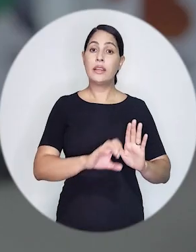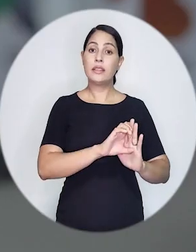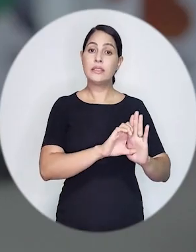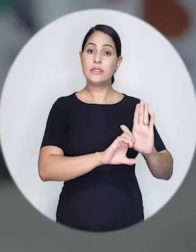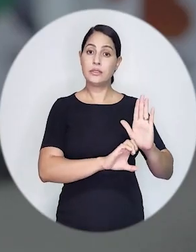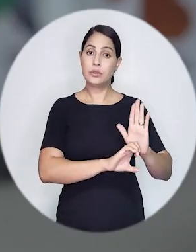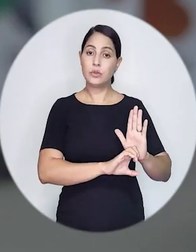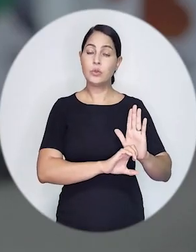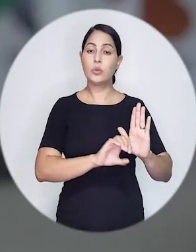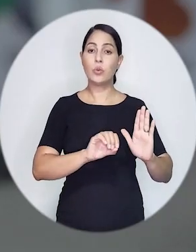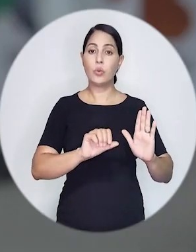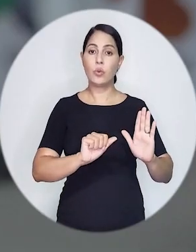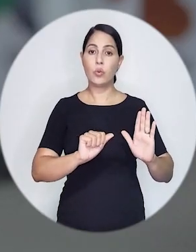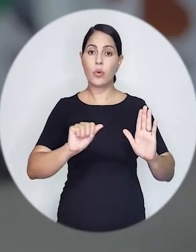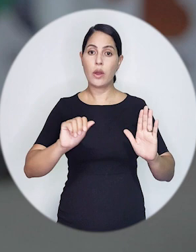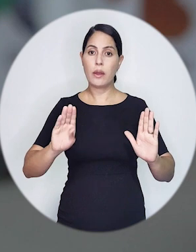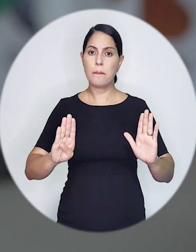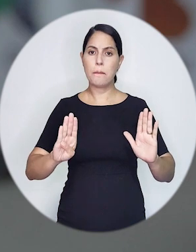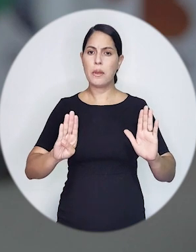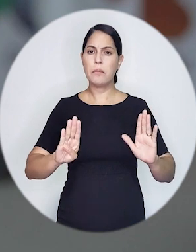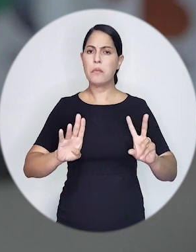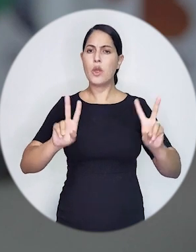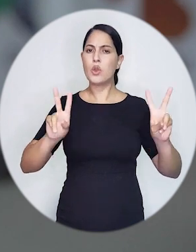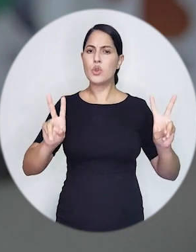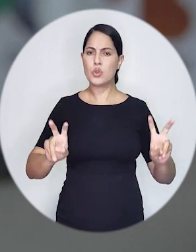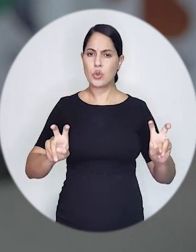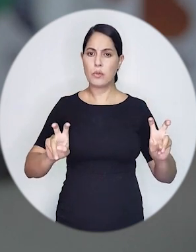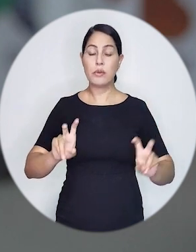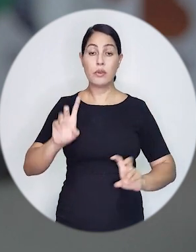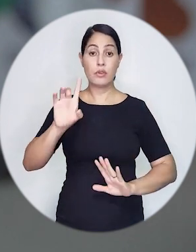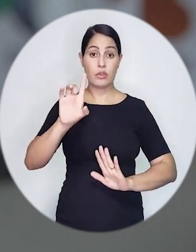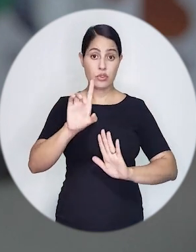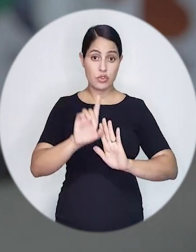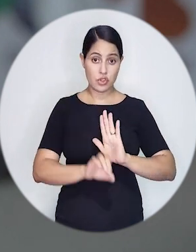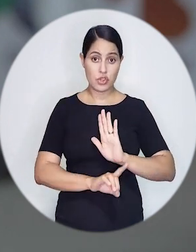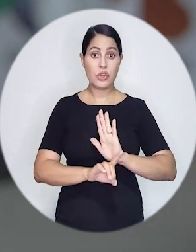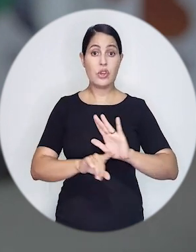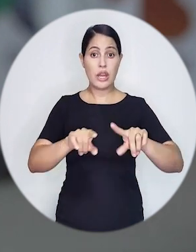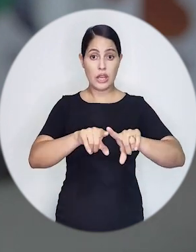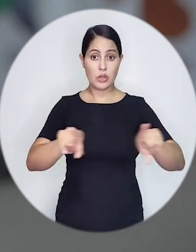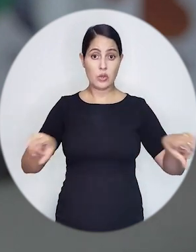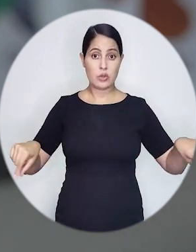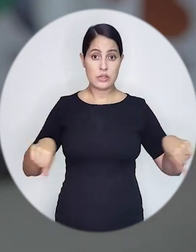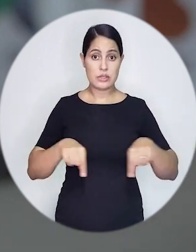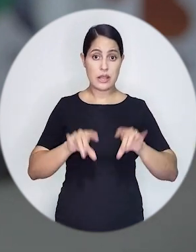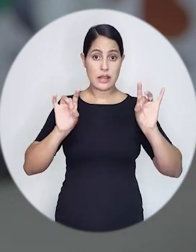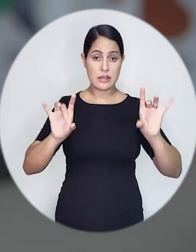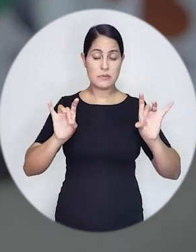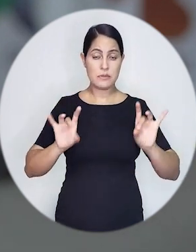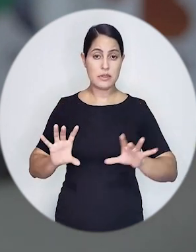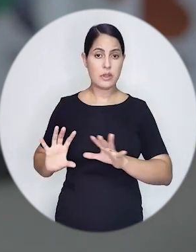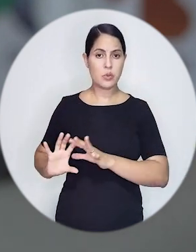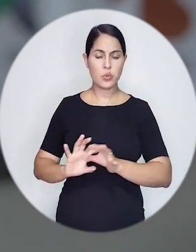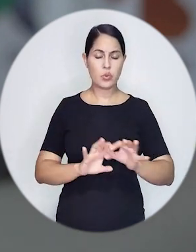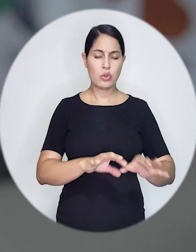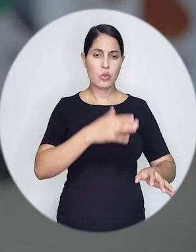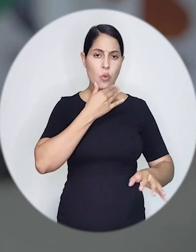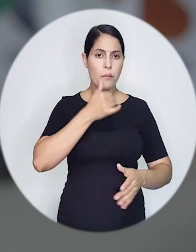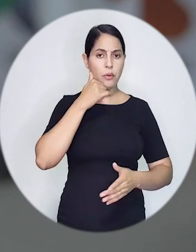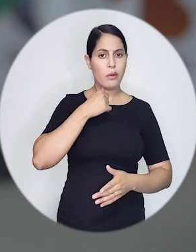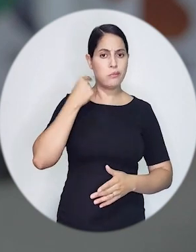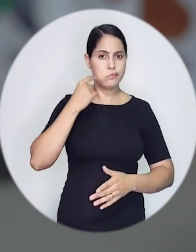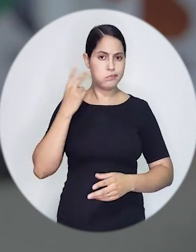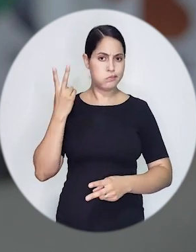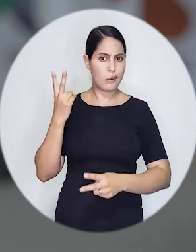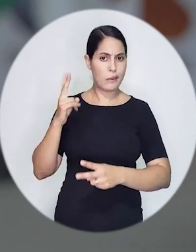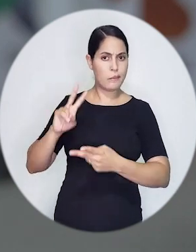O Estatuto da Advocacia assegura às advogadas e aos advogados o direito à sala de Estado-Maior em caso de serem presos.